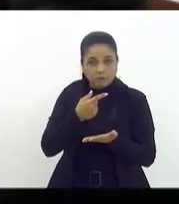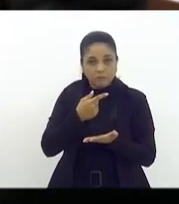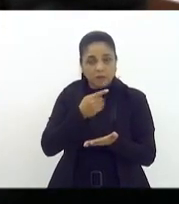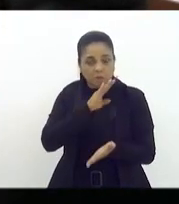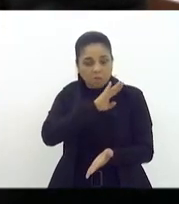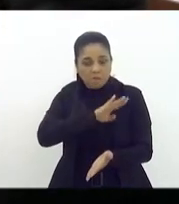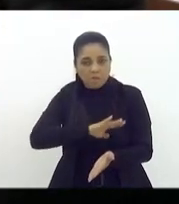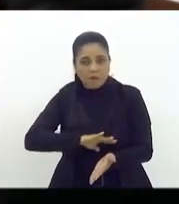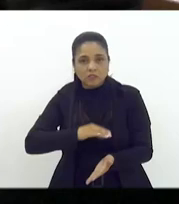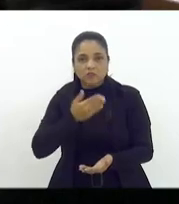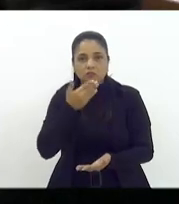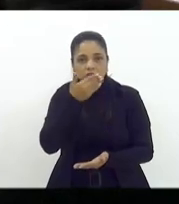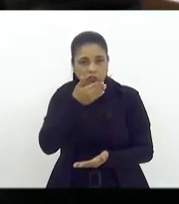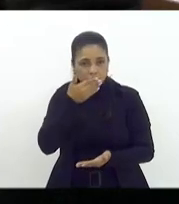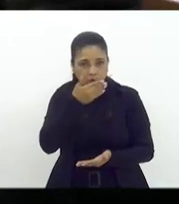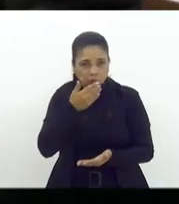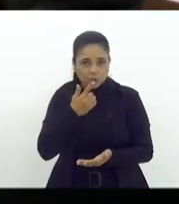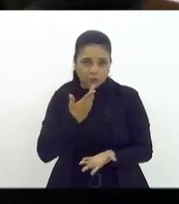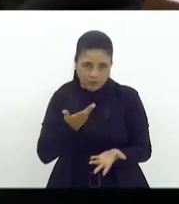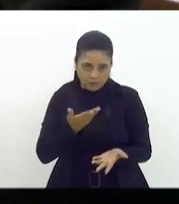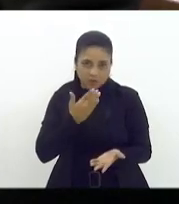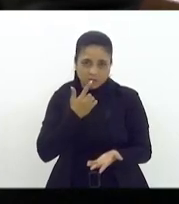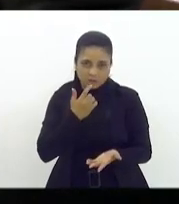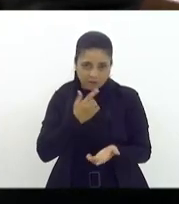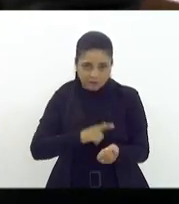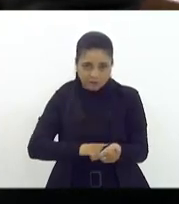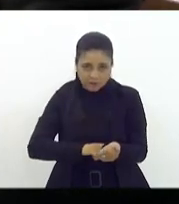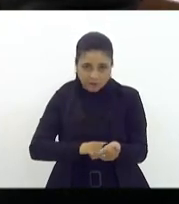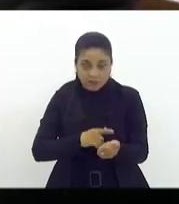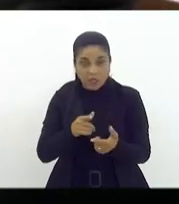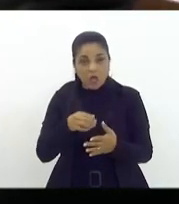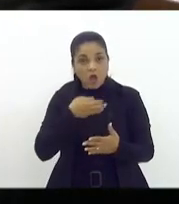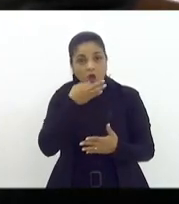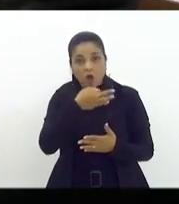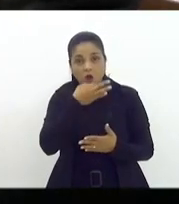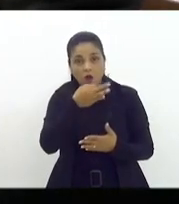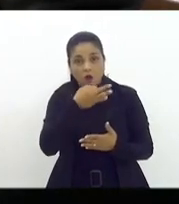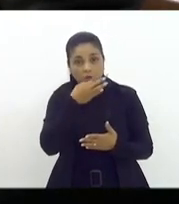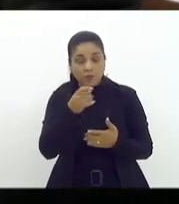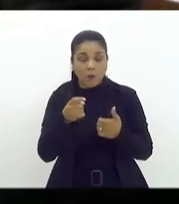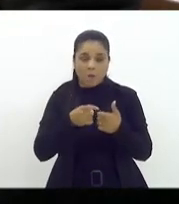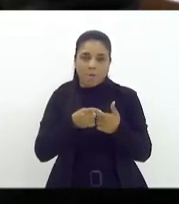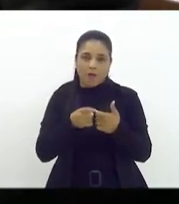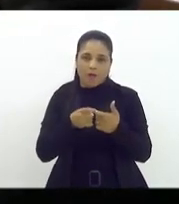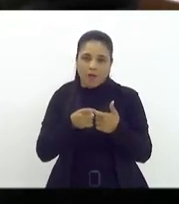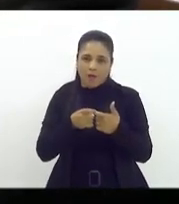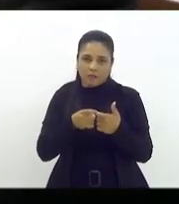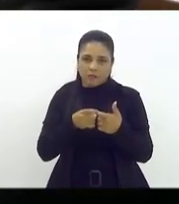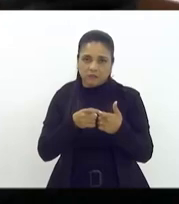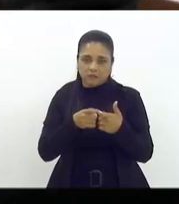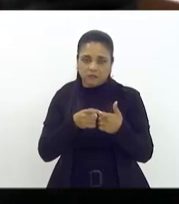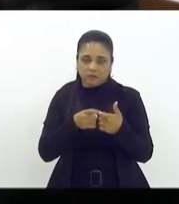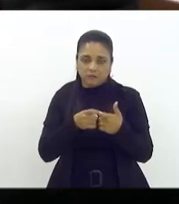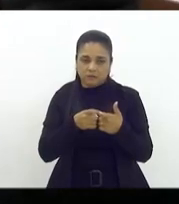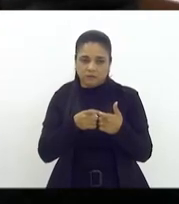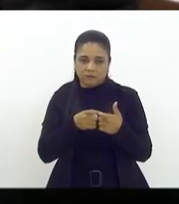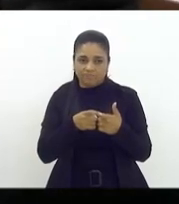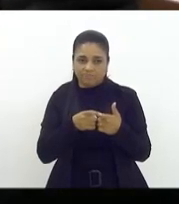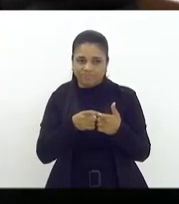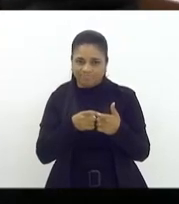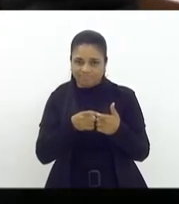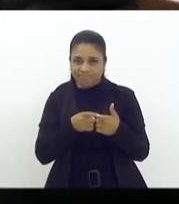açúcar no sangue essas medicações precisaram ser testar na opinião do médico eu acho que isso funciona Você precisa